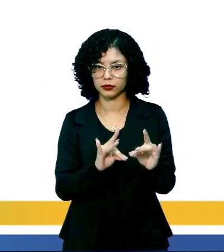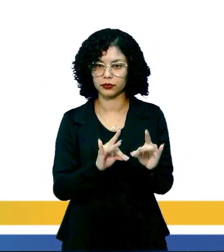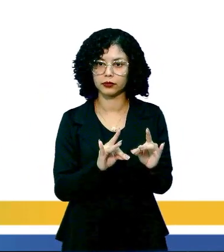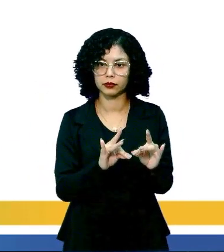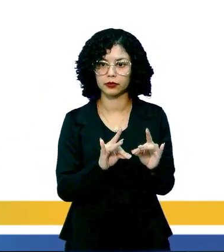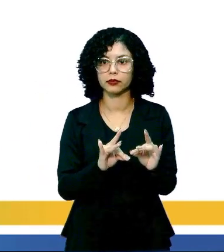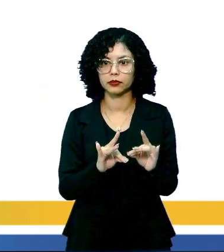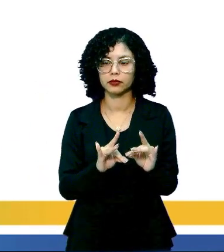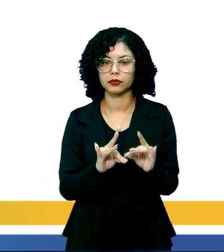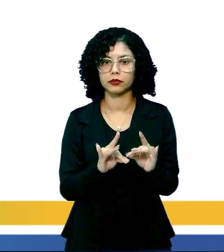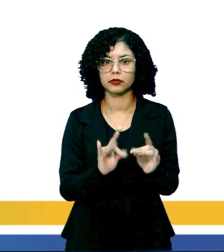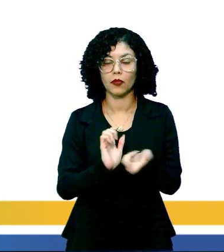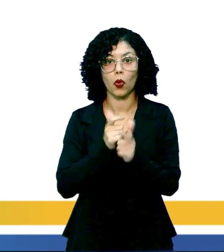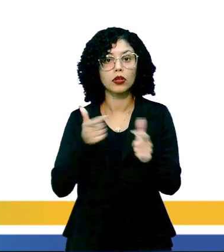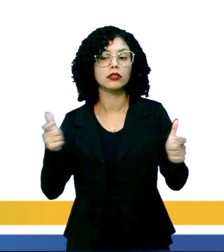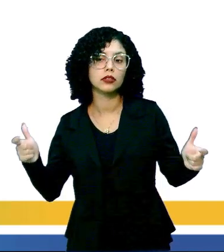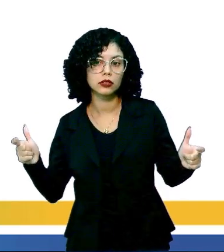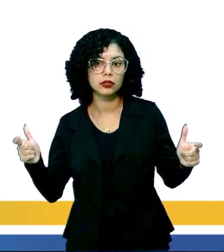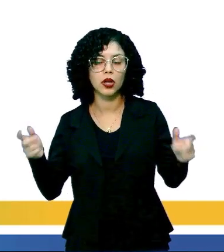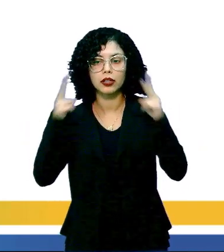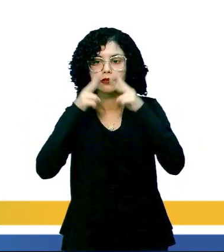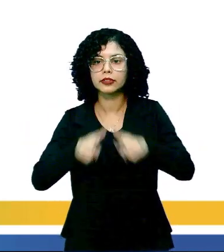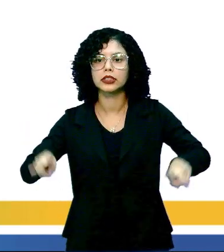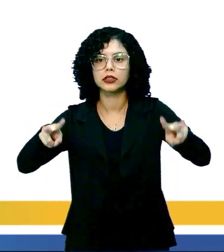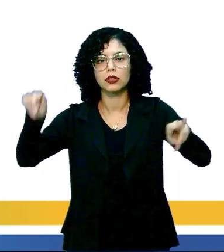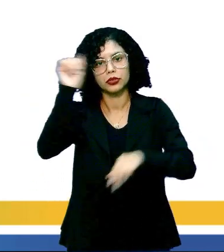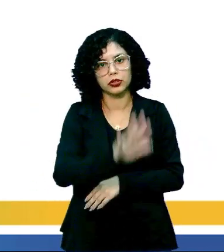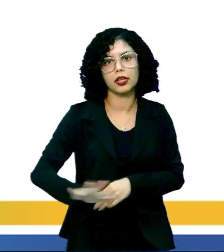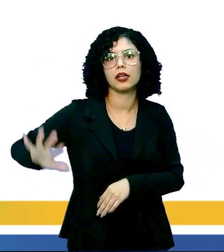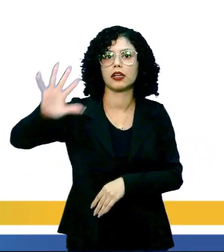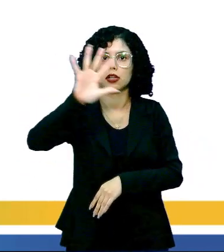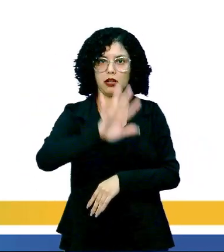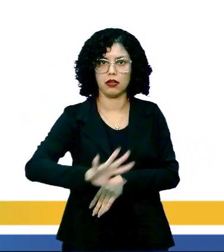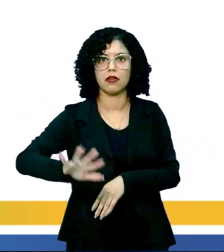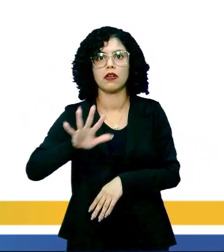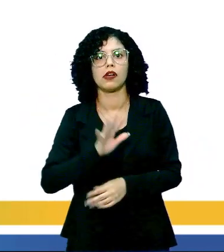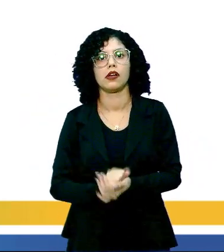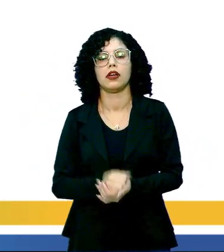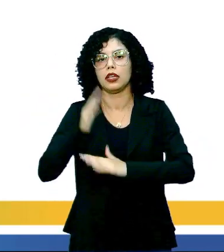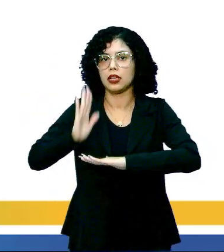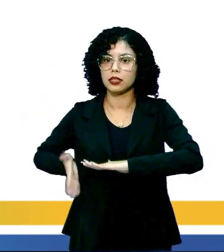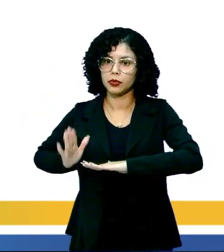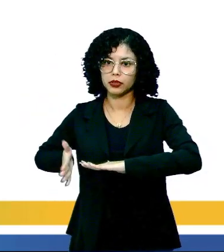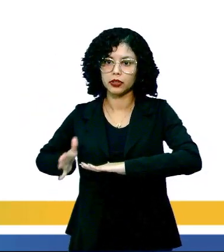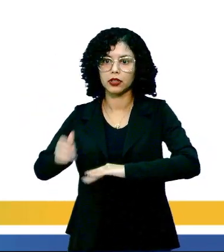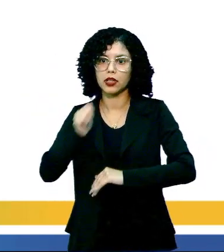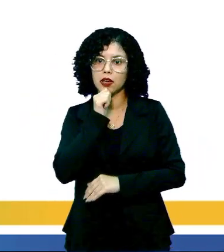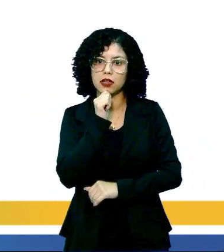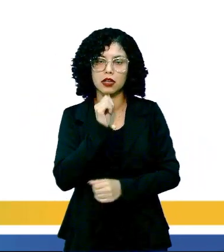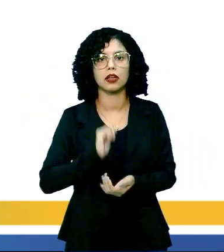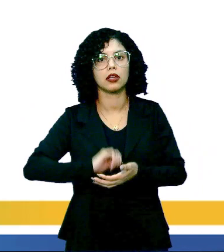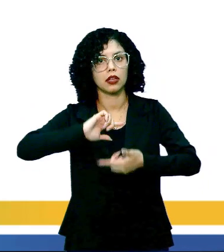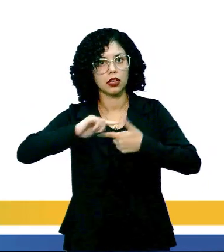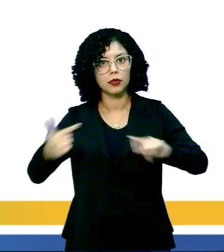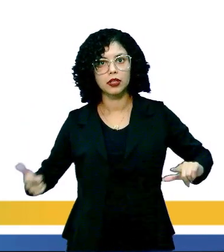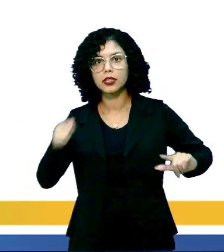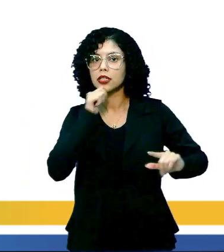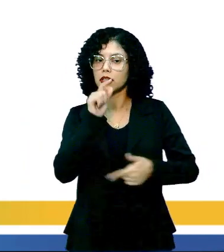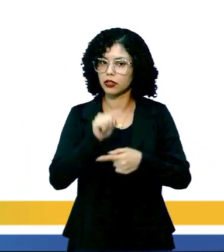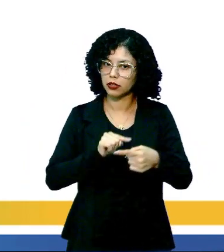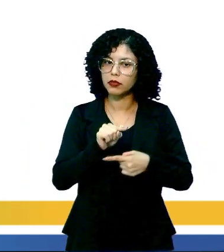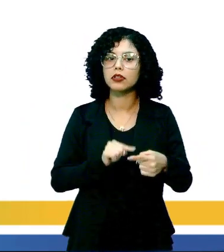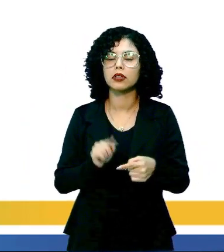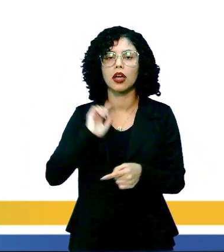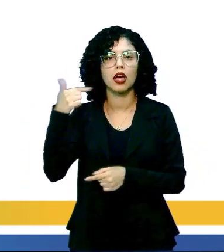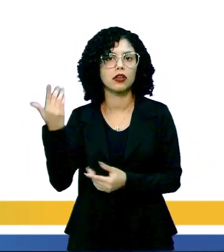trazer um panorama, quer dizer, uma visão geral dessa modernidade, apesar de ela se dividir aí,